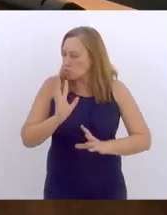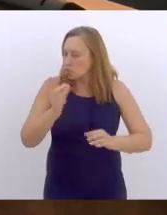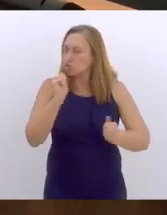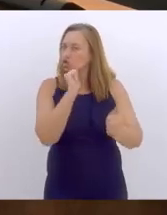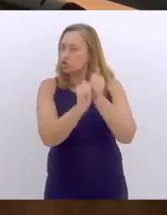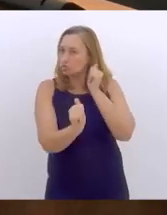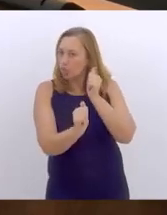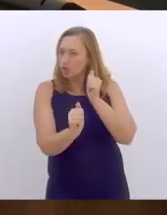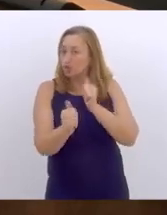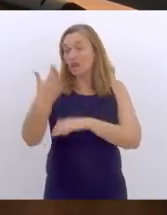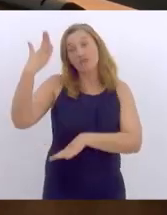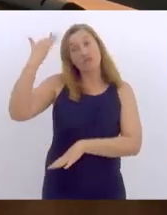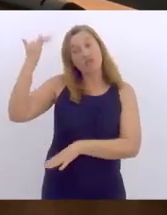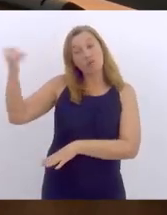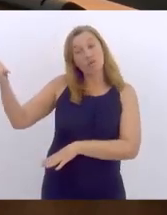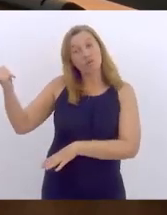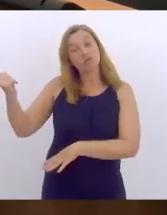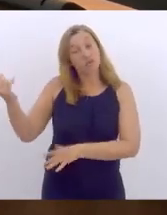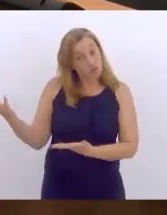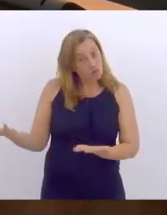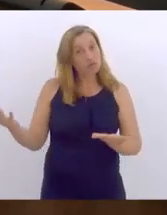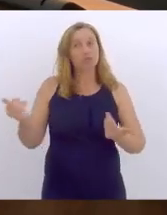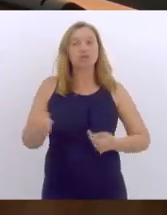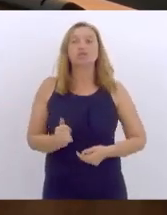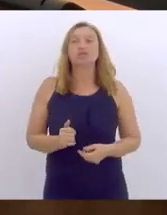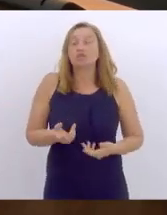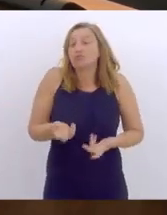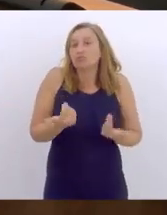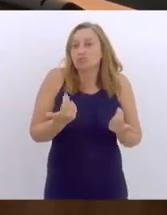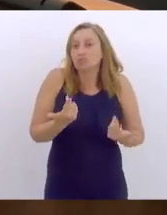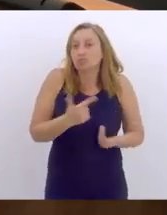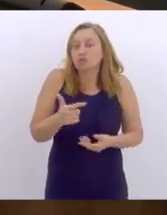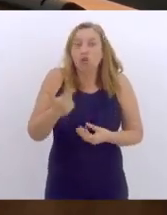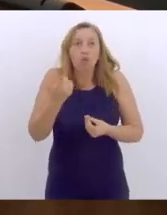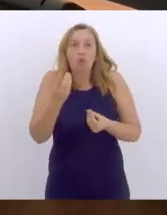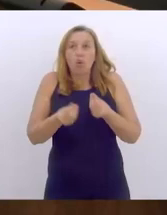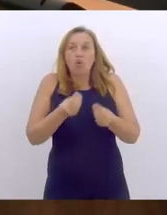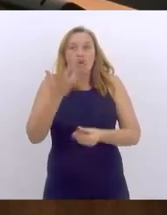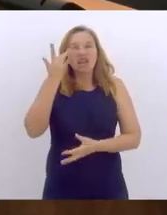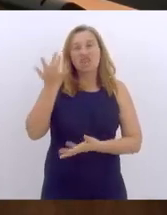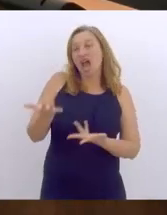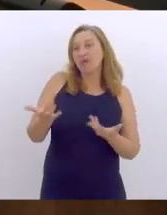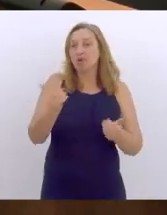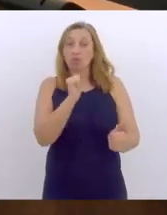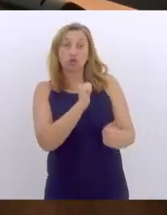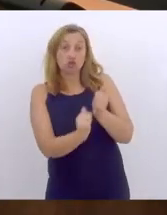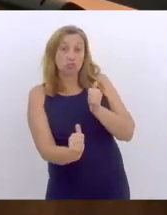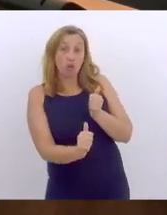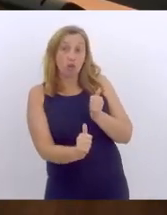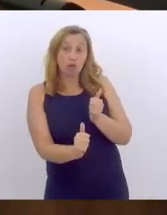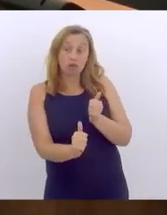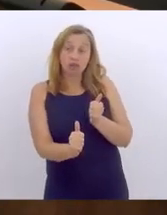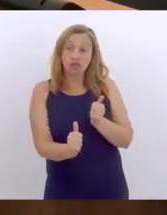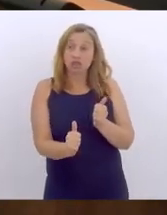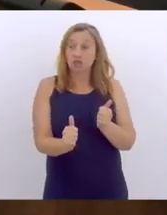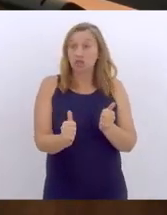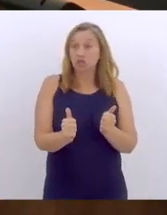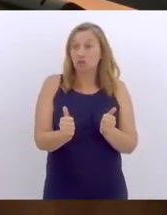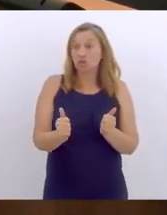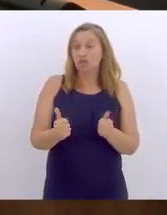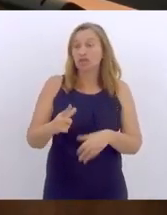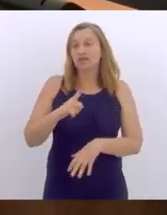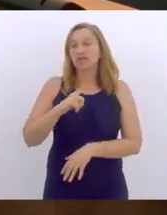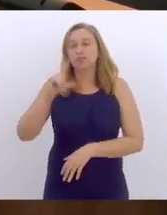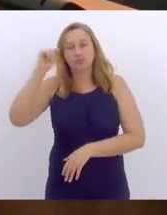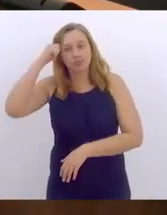que é popular dessa categoria. Não dá para a gente achar que é porque é um esporte que vai, na sua maioria, preto e